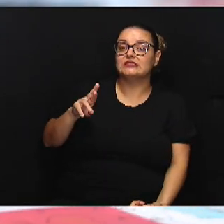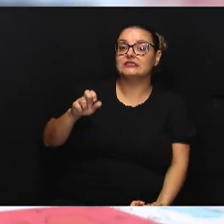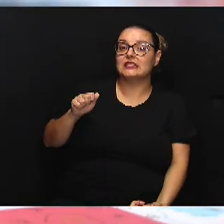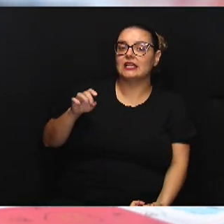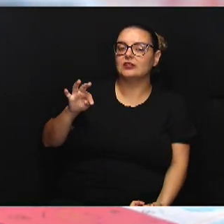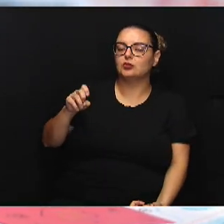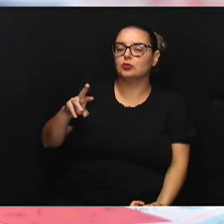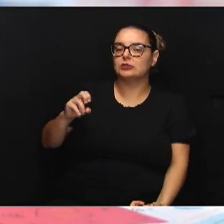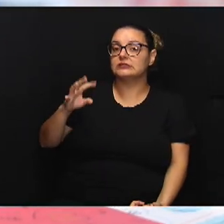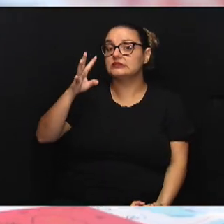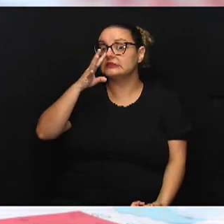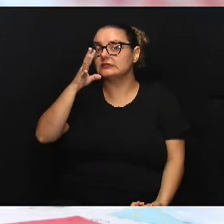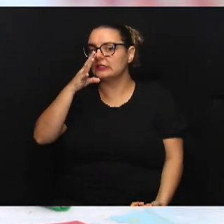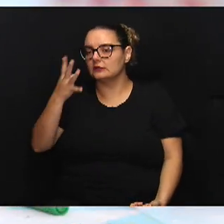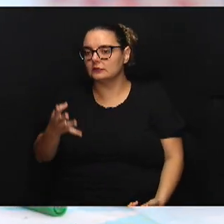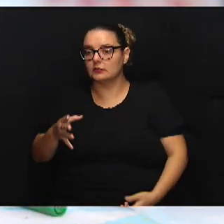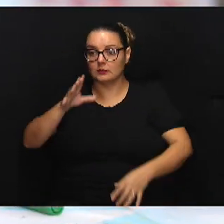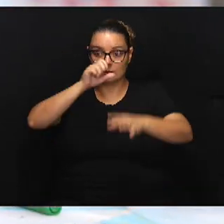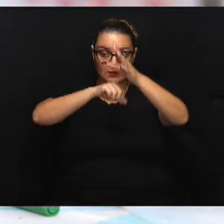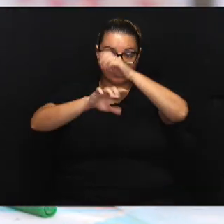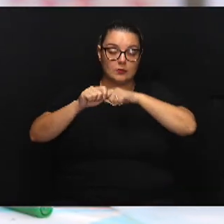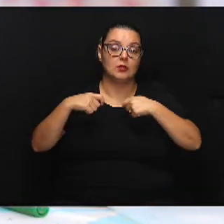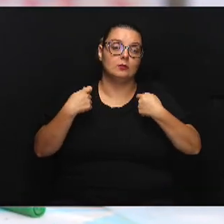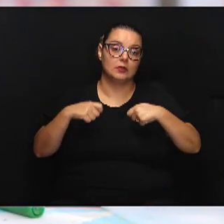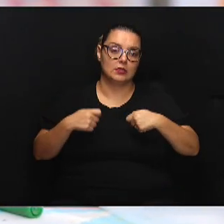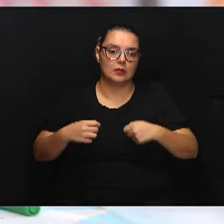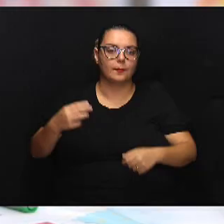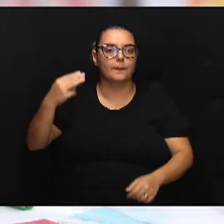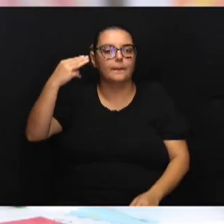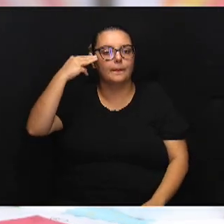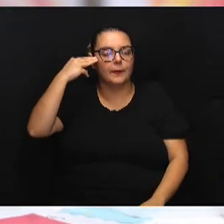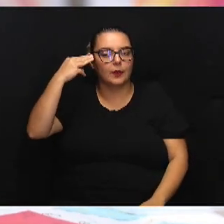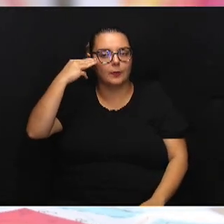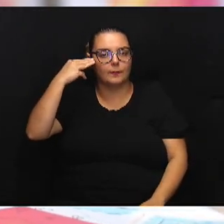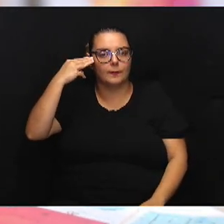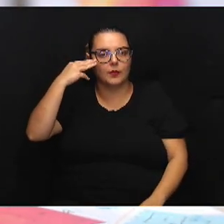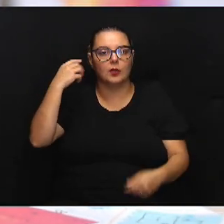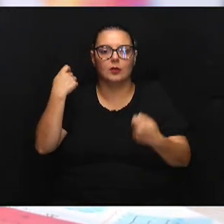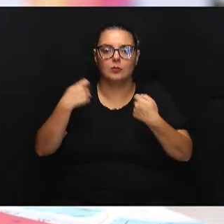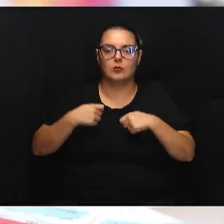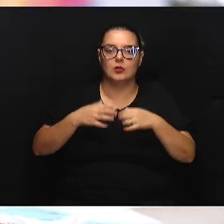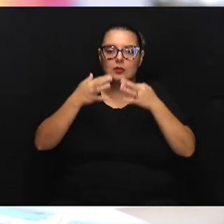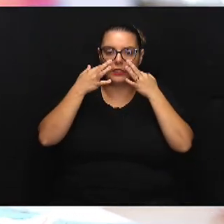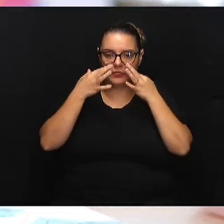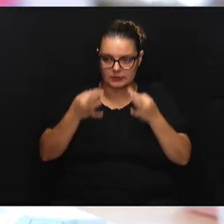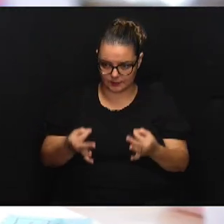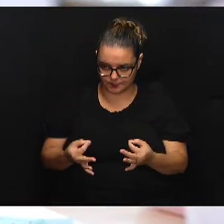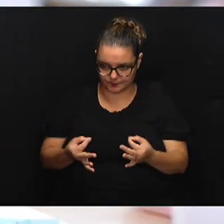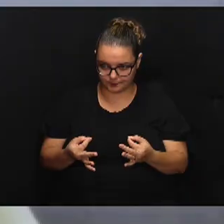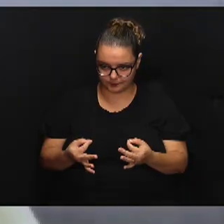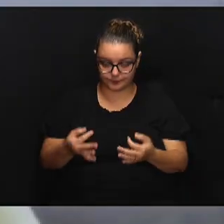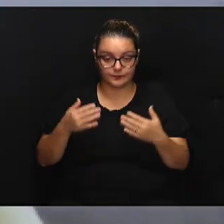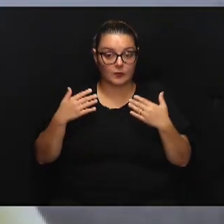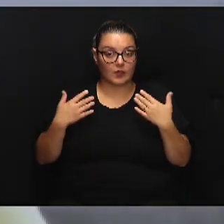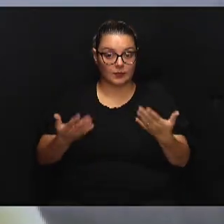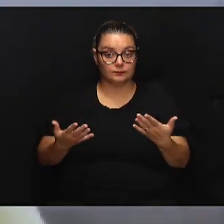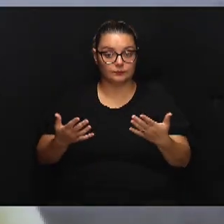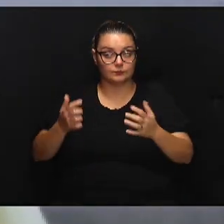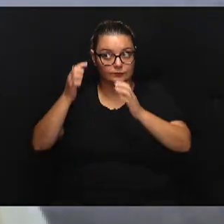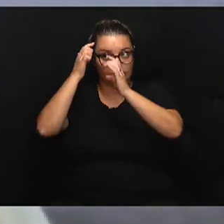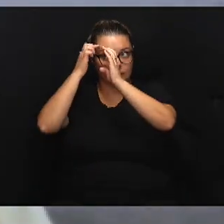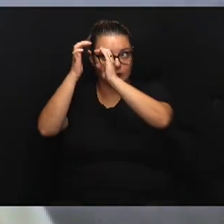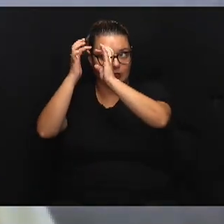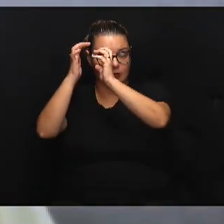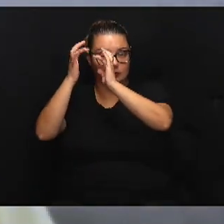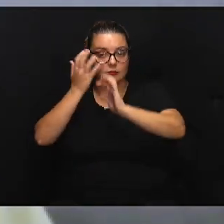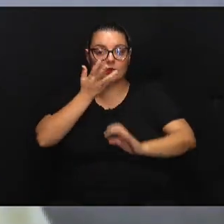para aprender, eu preciso memorizar e preciso ter atenção. Então, um cérebro de uma